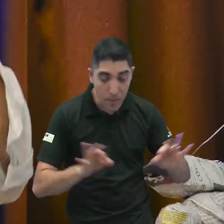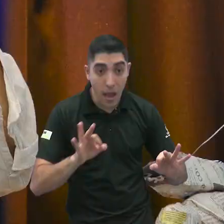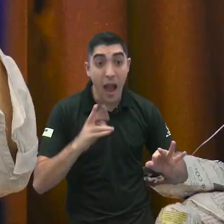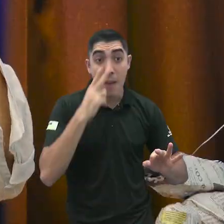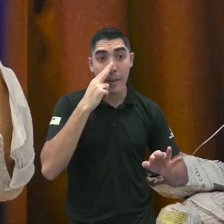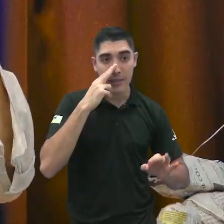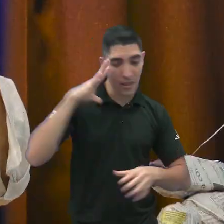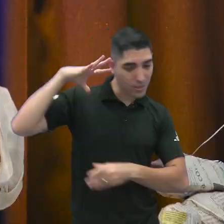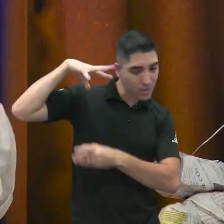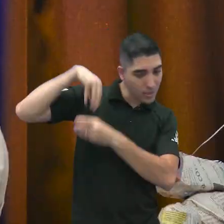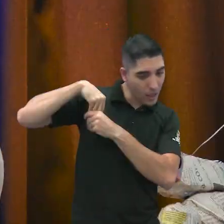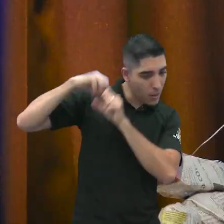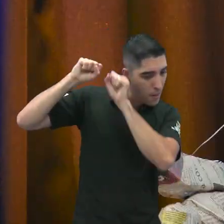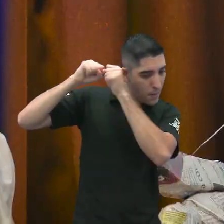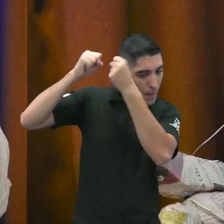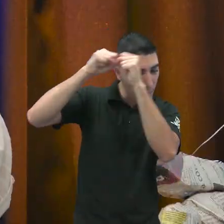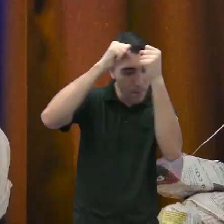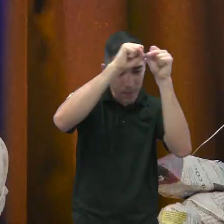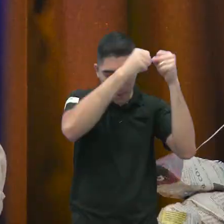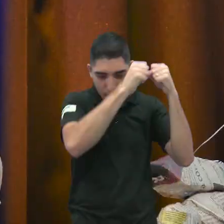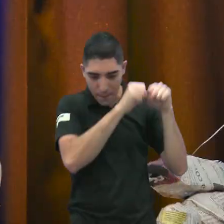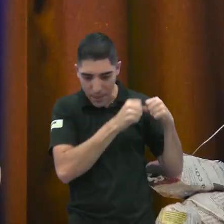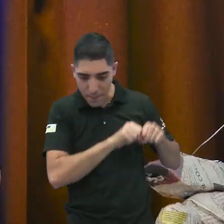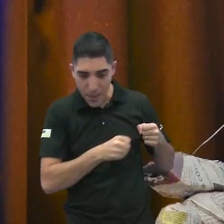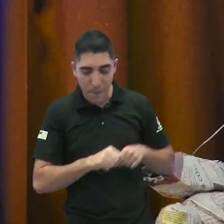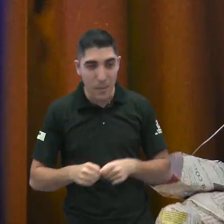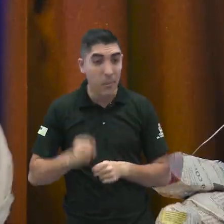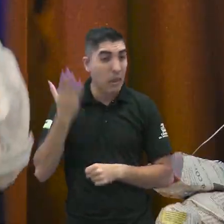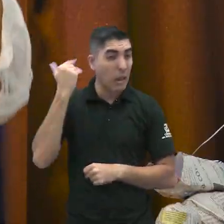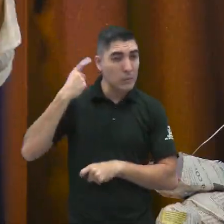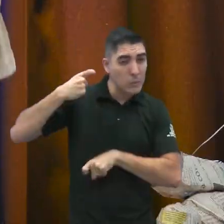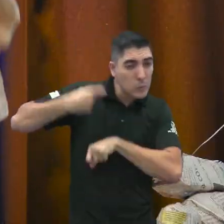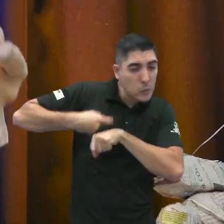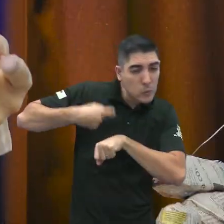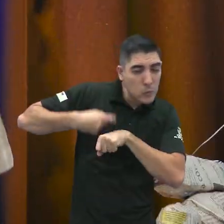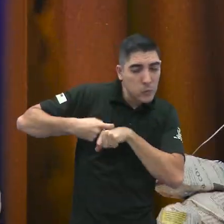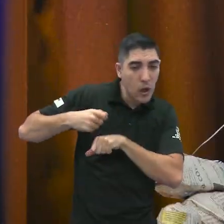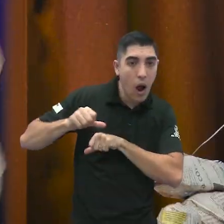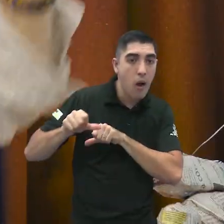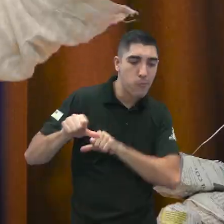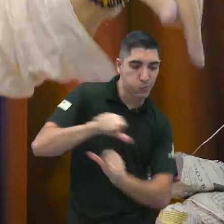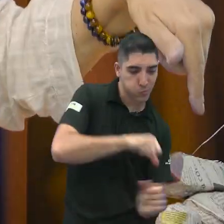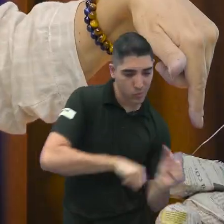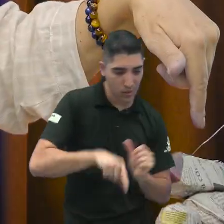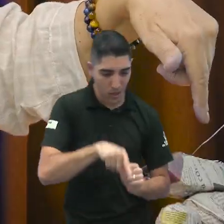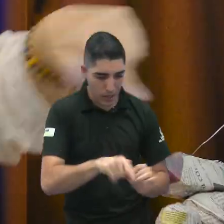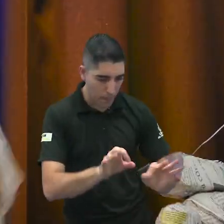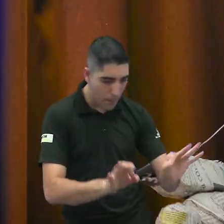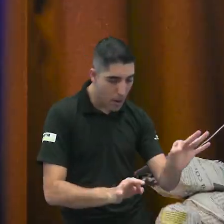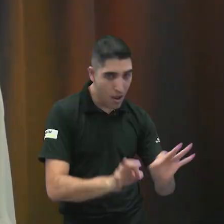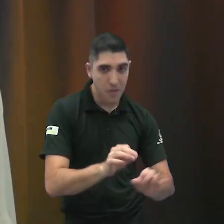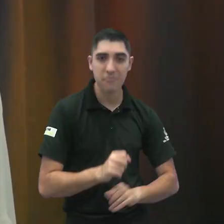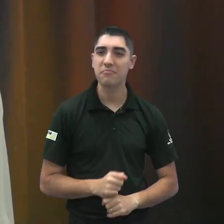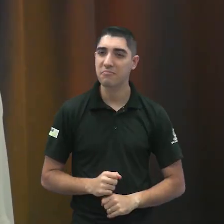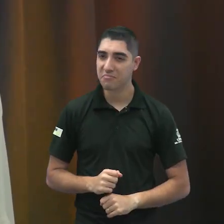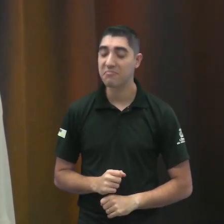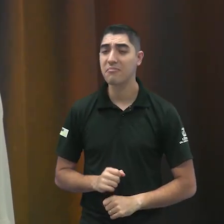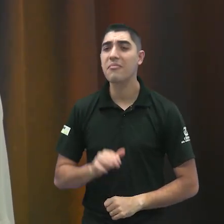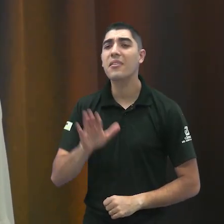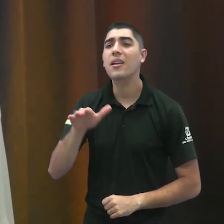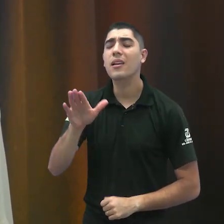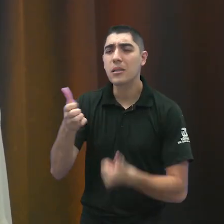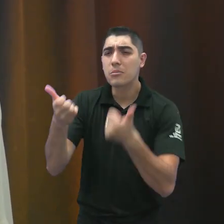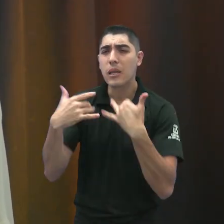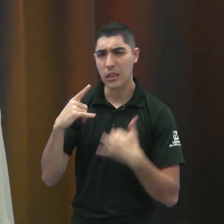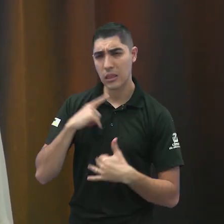as couraças vão se dissolvendo, porque a dor cristalizada agora vai se materializar no processo. Sil, diz para